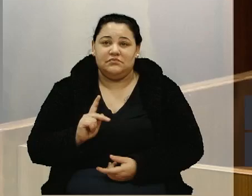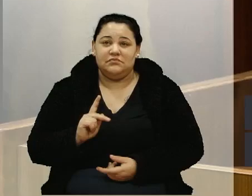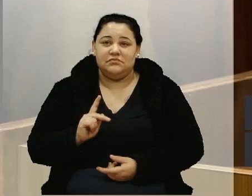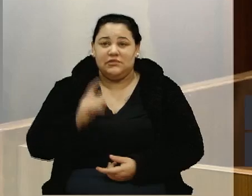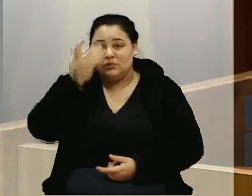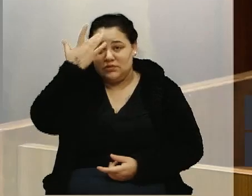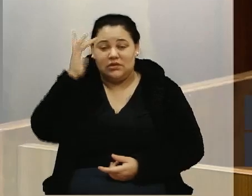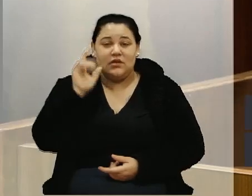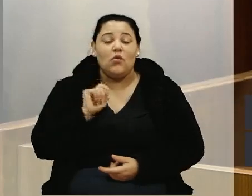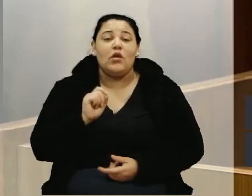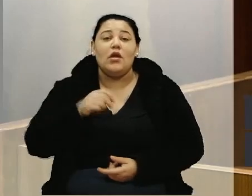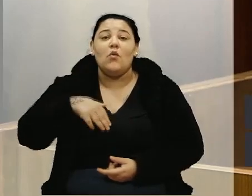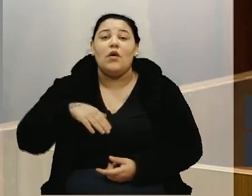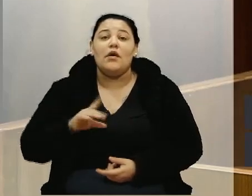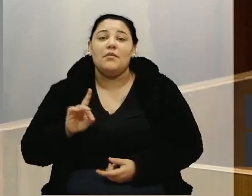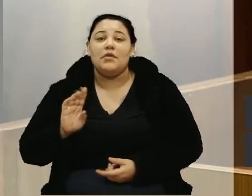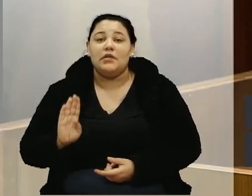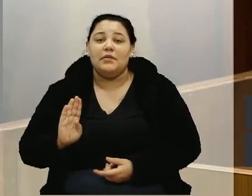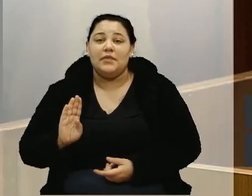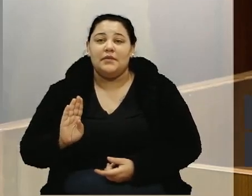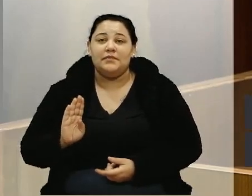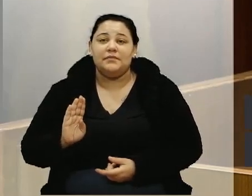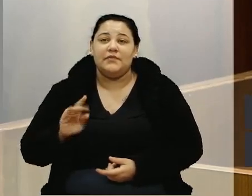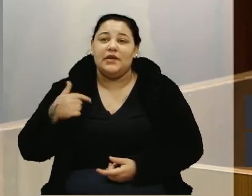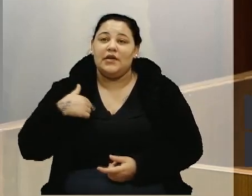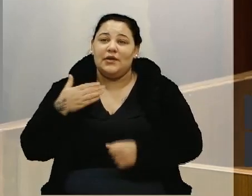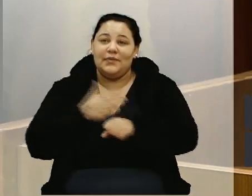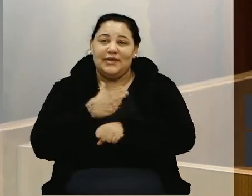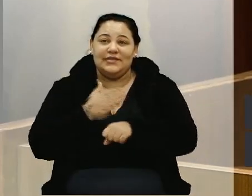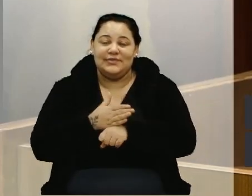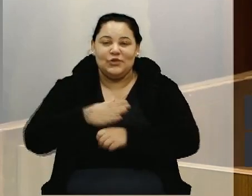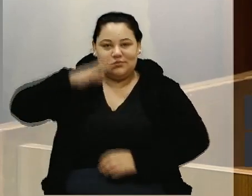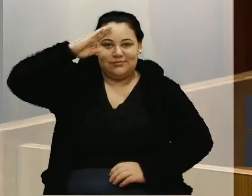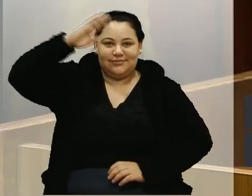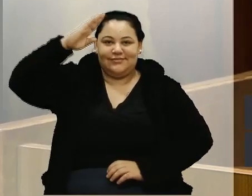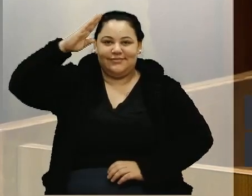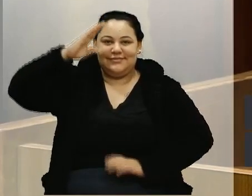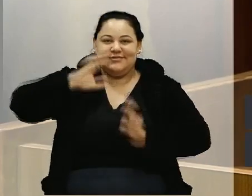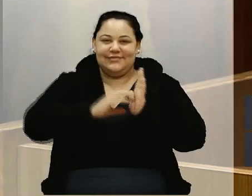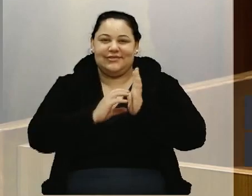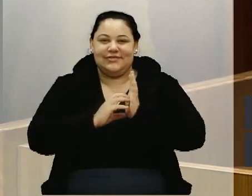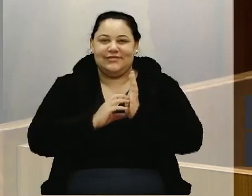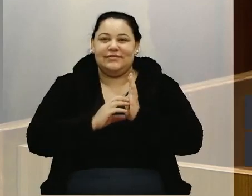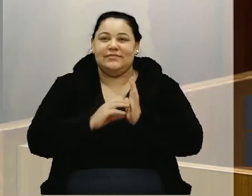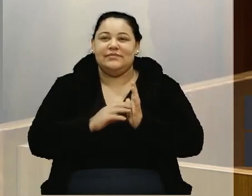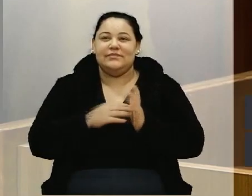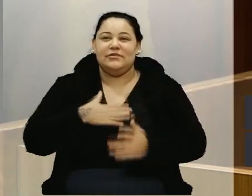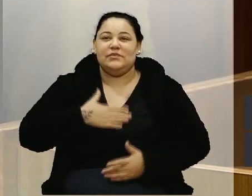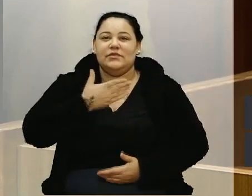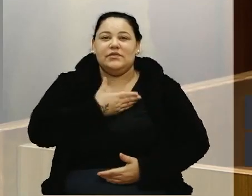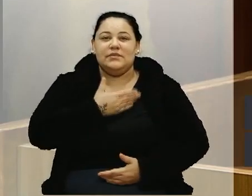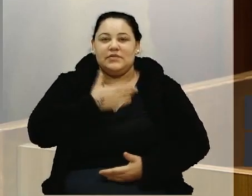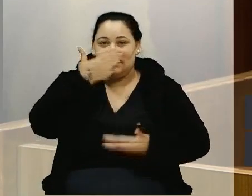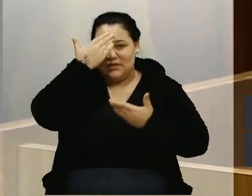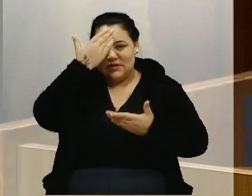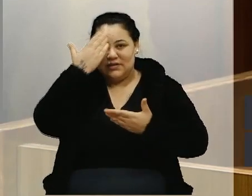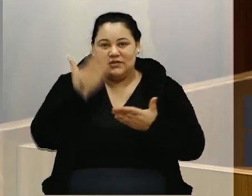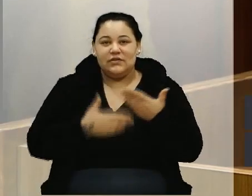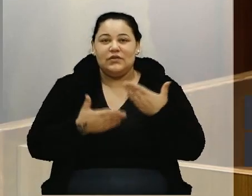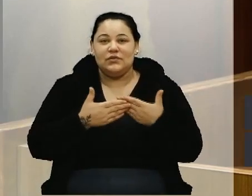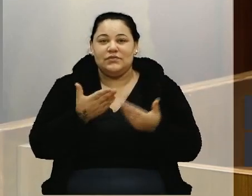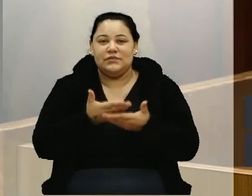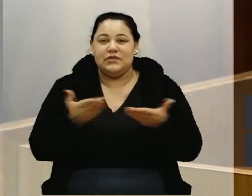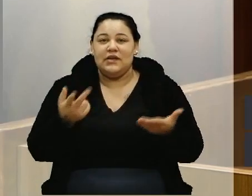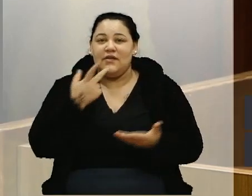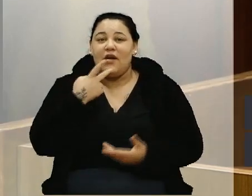fazer, mas eu sou soldado do partido, como diz o Rafael Bueno, né? Meus amigos, eu agradeço a todos vocês e digo